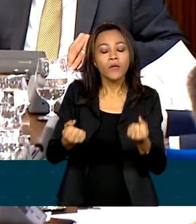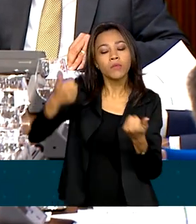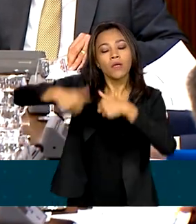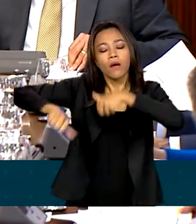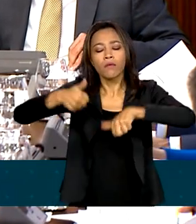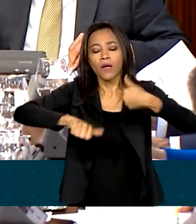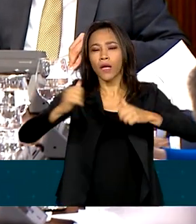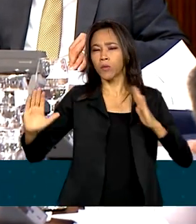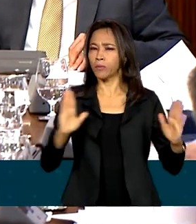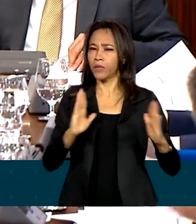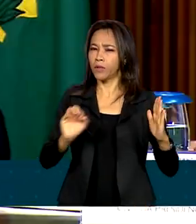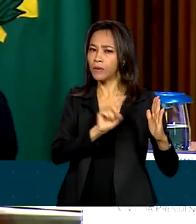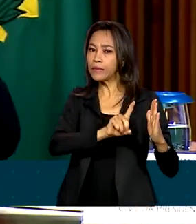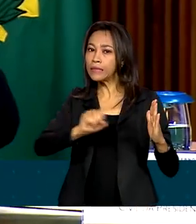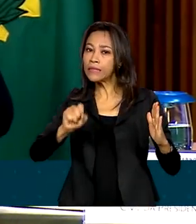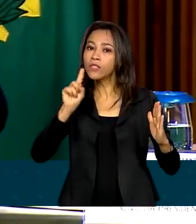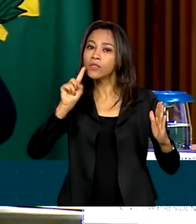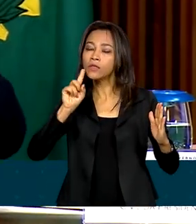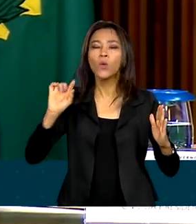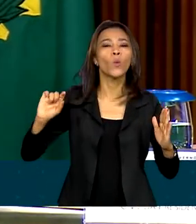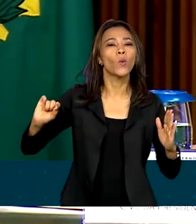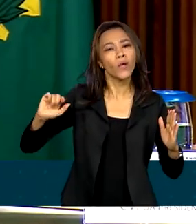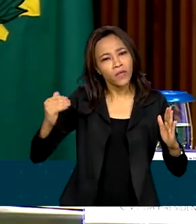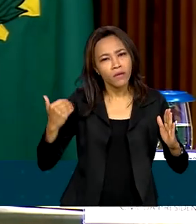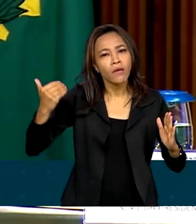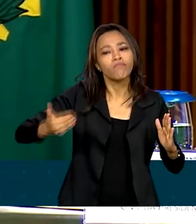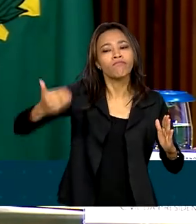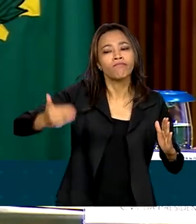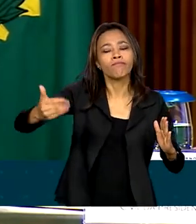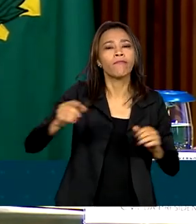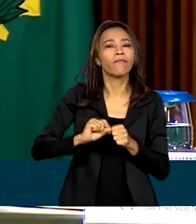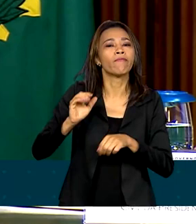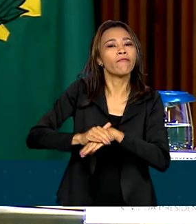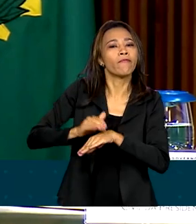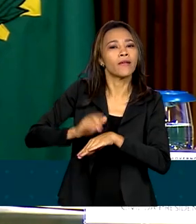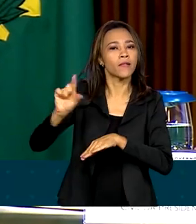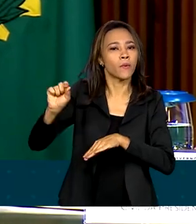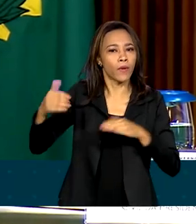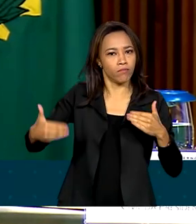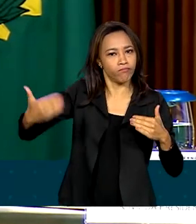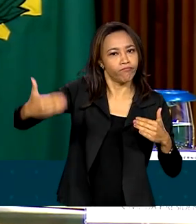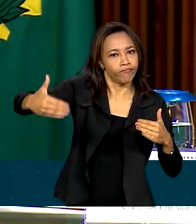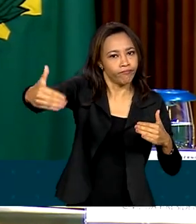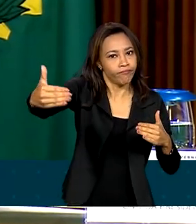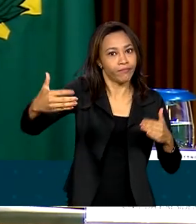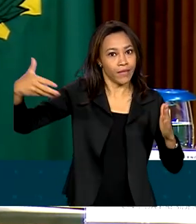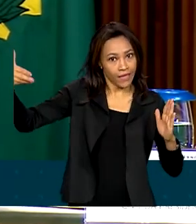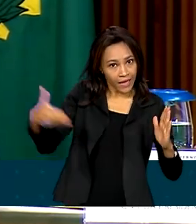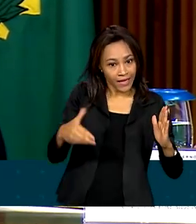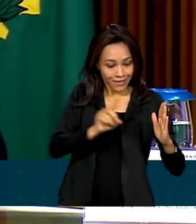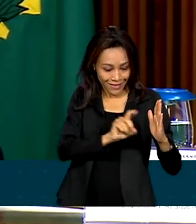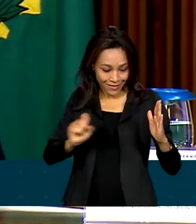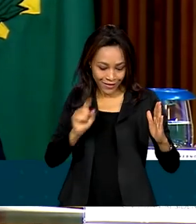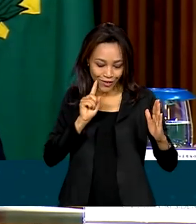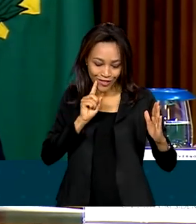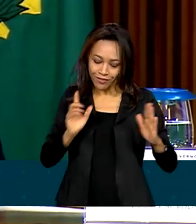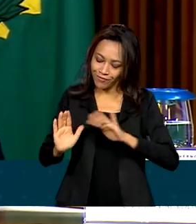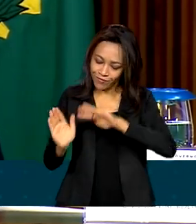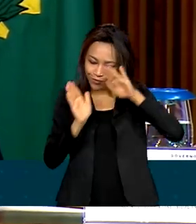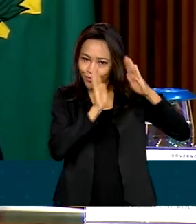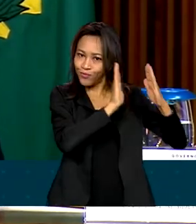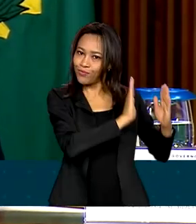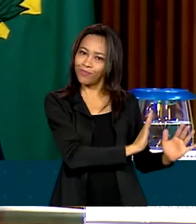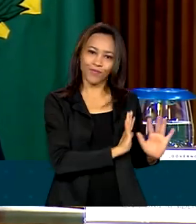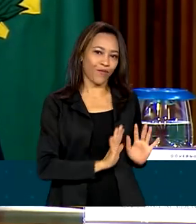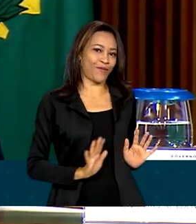a gente vai ter que anunciar o que a gente vai fazer para frente, porque o 100 dias vai fazer parte do passado. A gente vai ter que